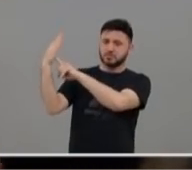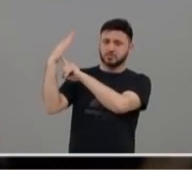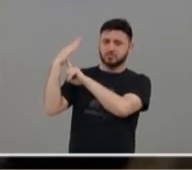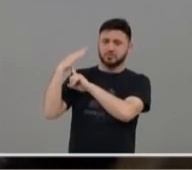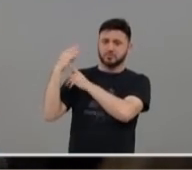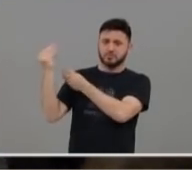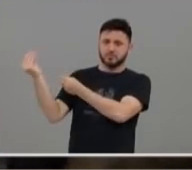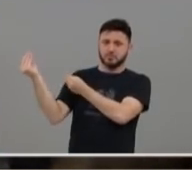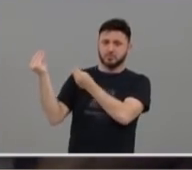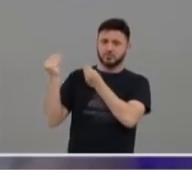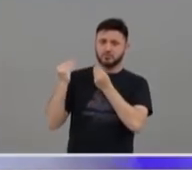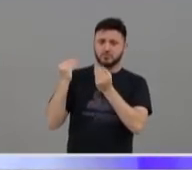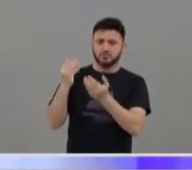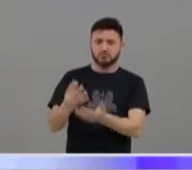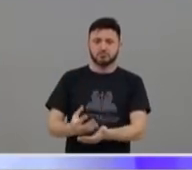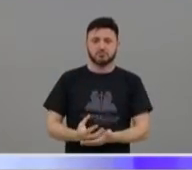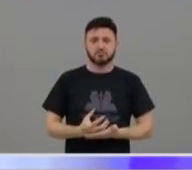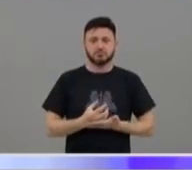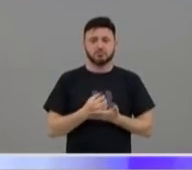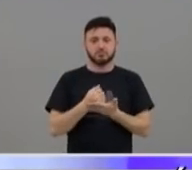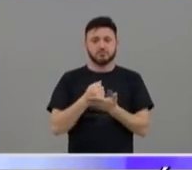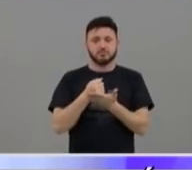cruz, tu nos